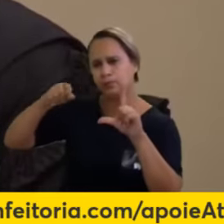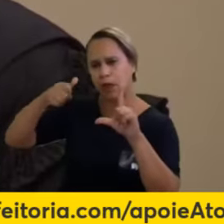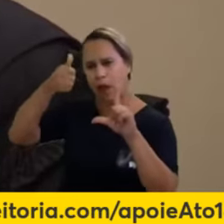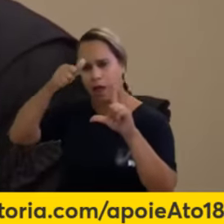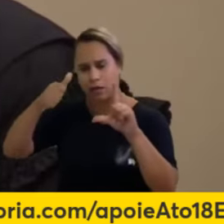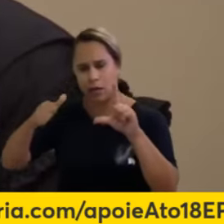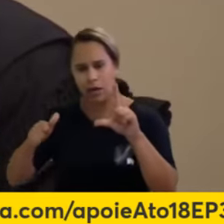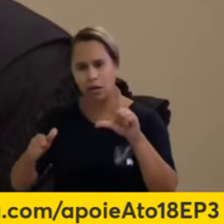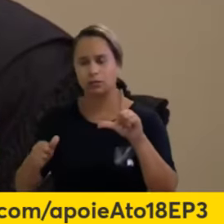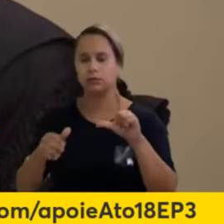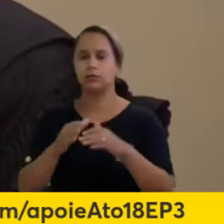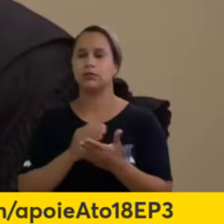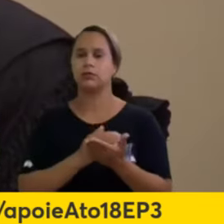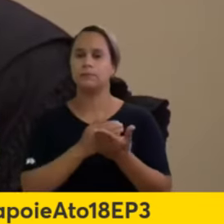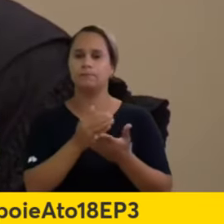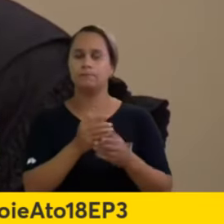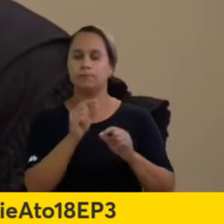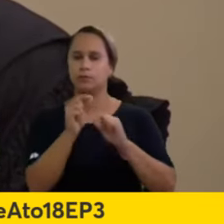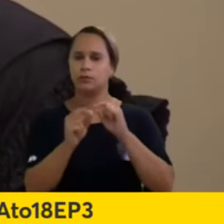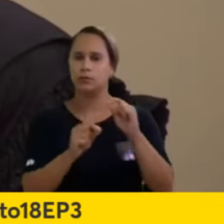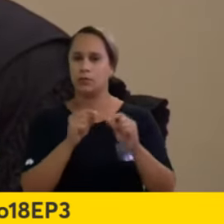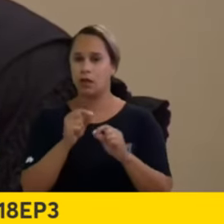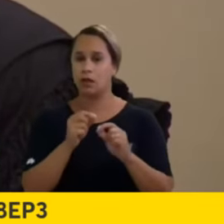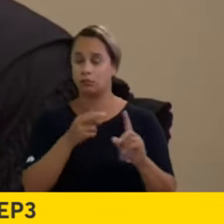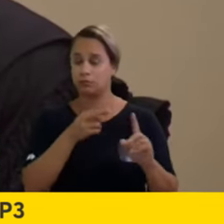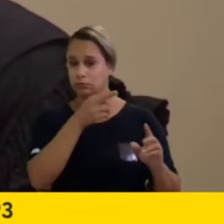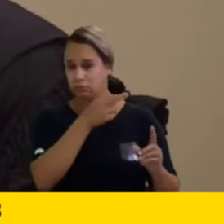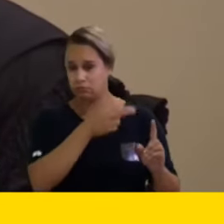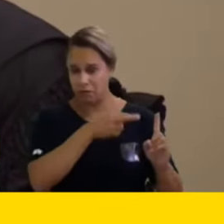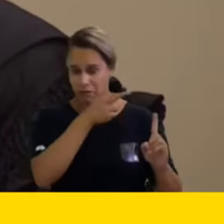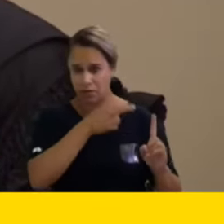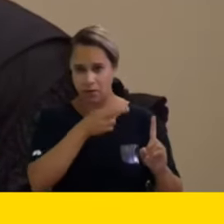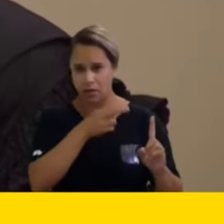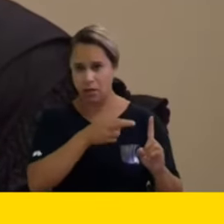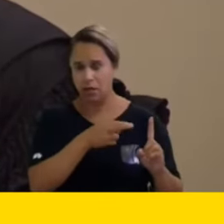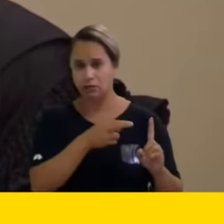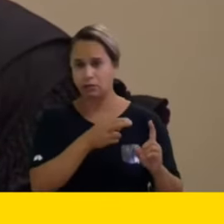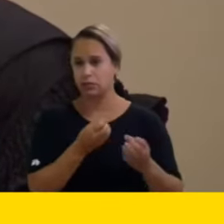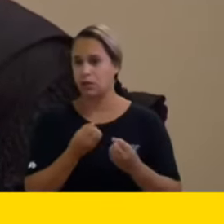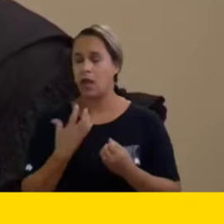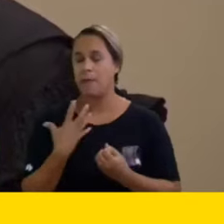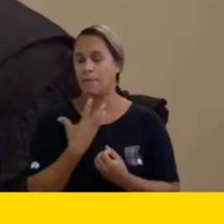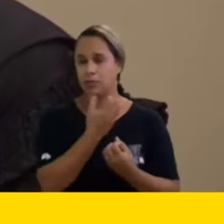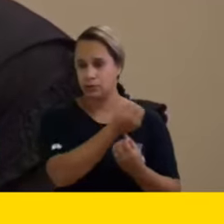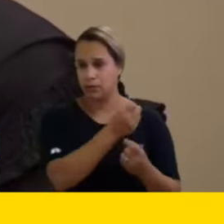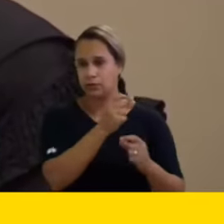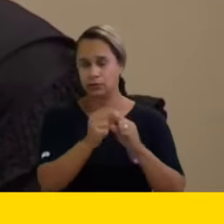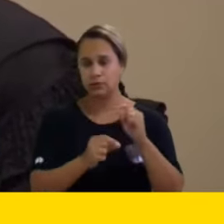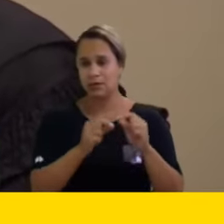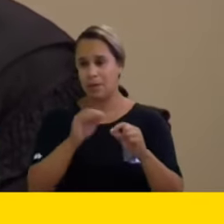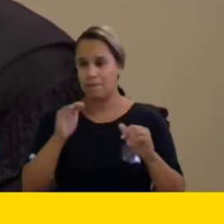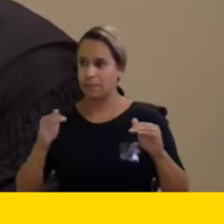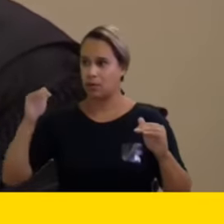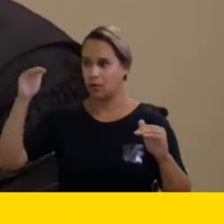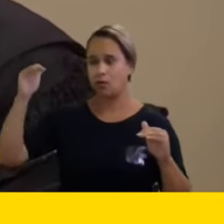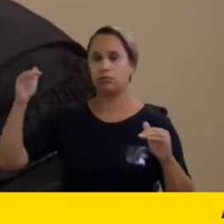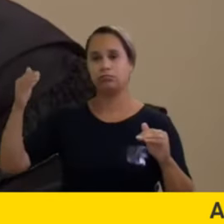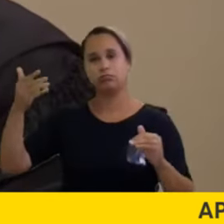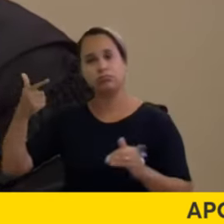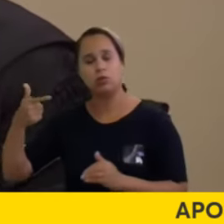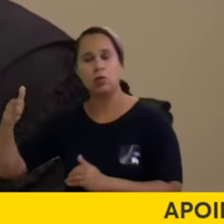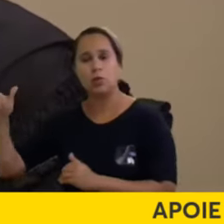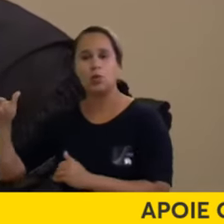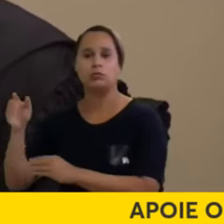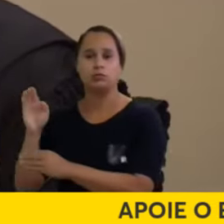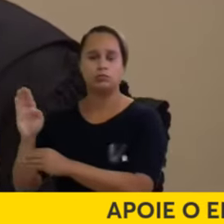especificação de que os investigados tivessem sido beneficiados em extensão maior do que os demais pré-candidatos apesar inclusive do maior